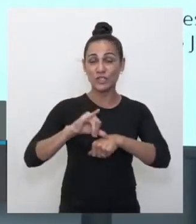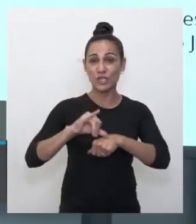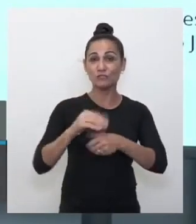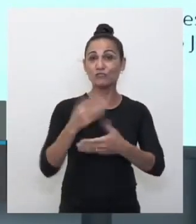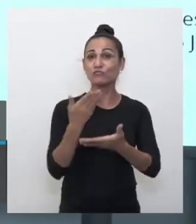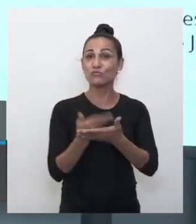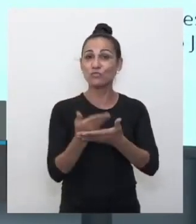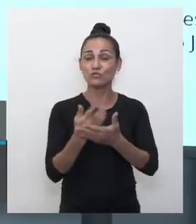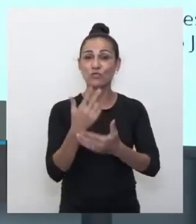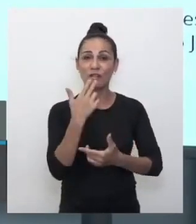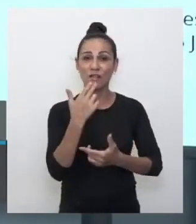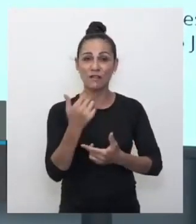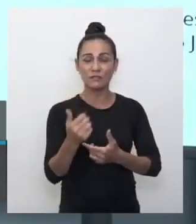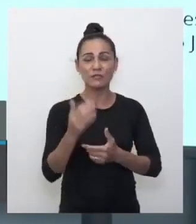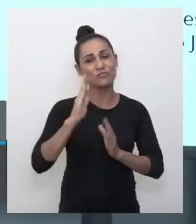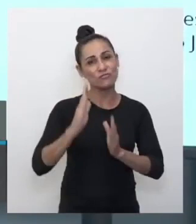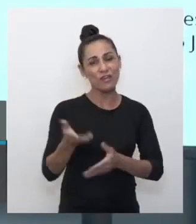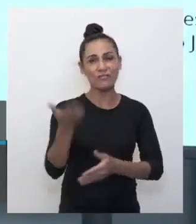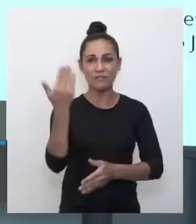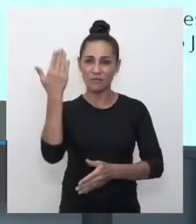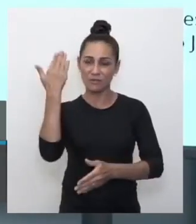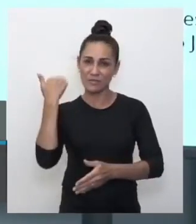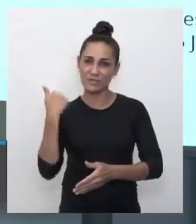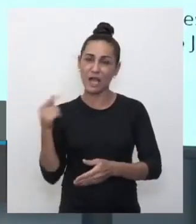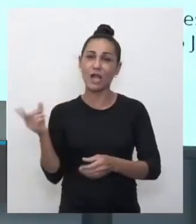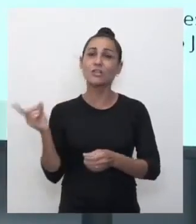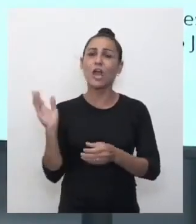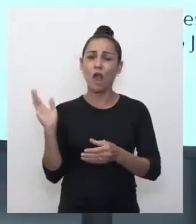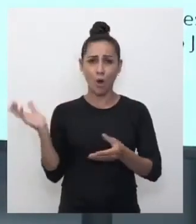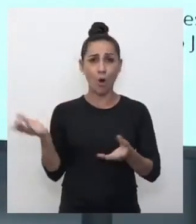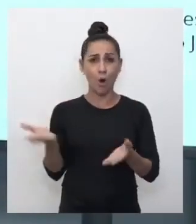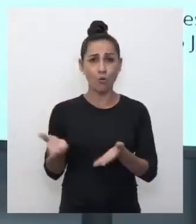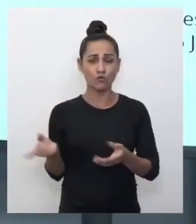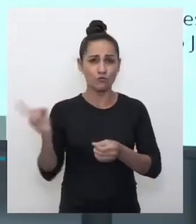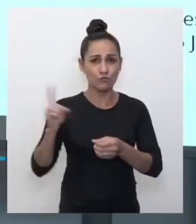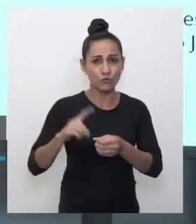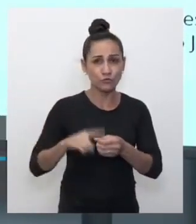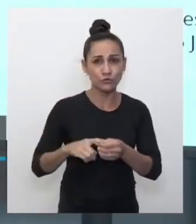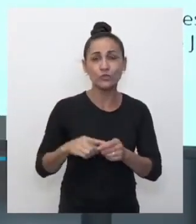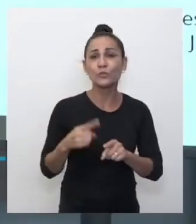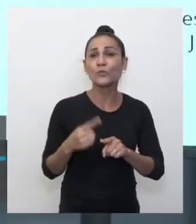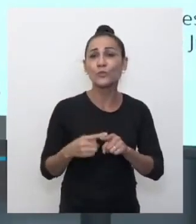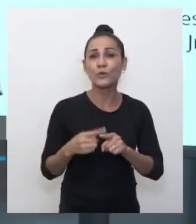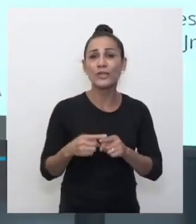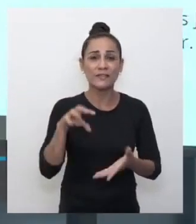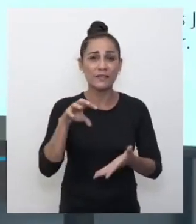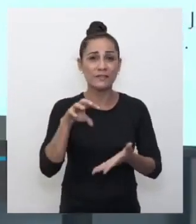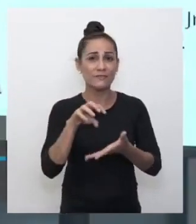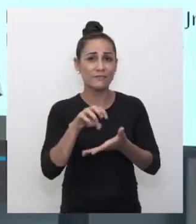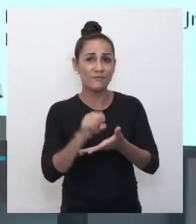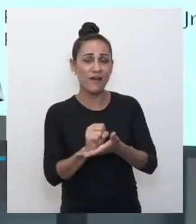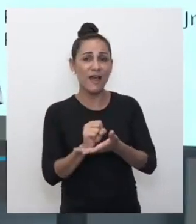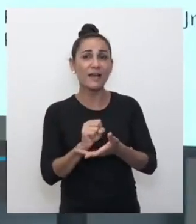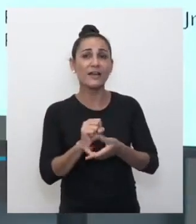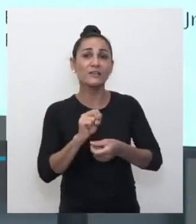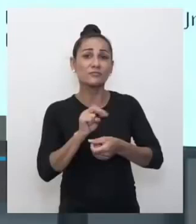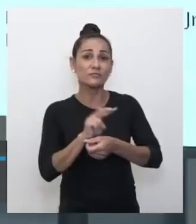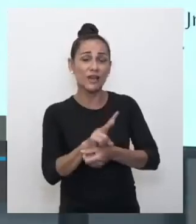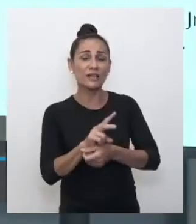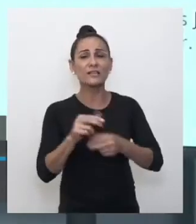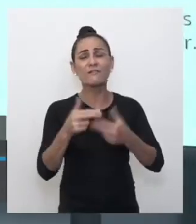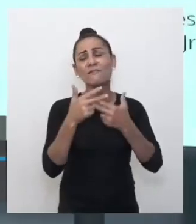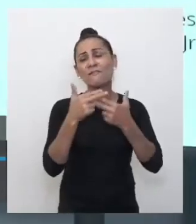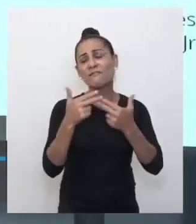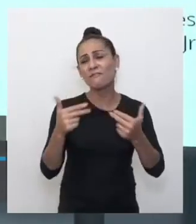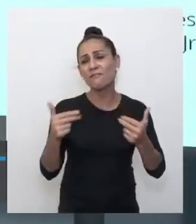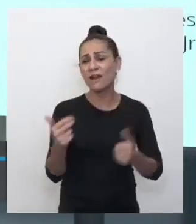A gente já falou aula passada, estamos retomando nessa aula aqui porque existem as vagas remanescentes, né? E tem vários idiomas lá disponíveis para vocês. É